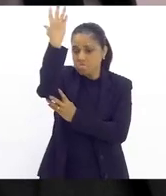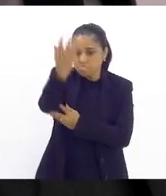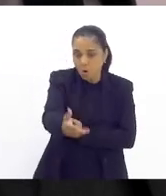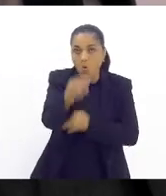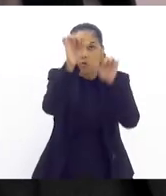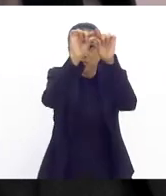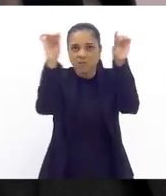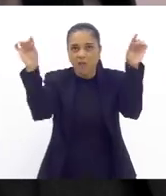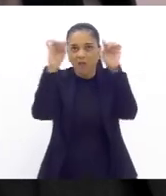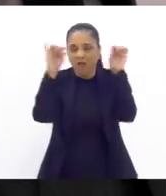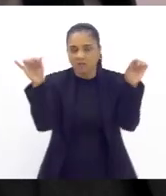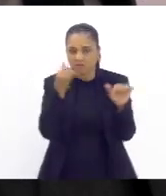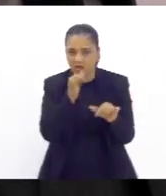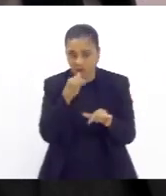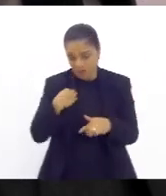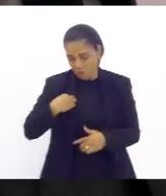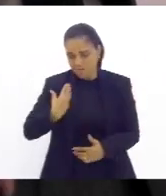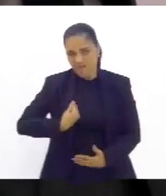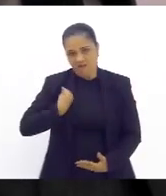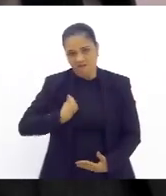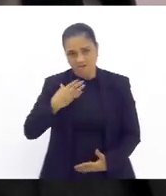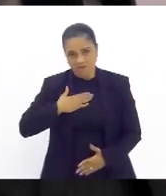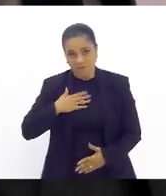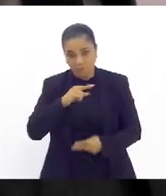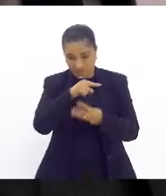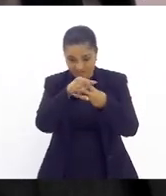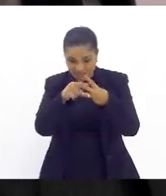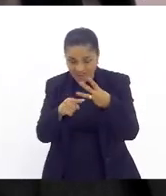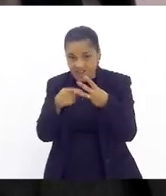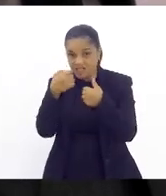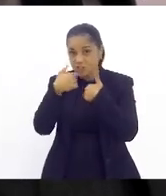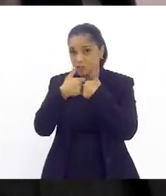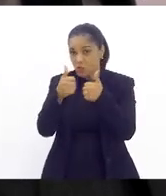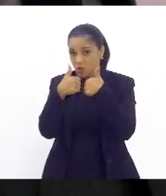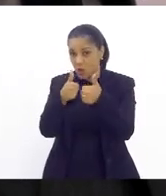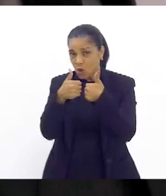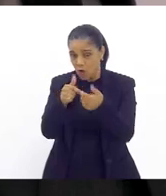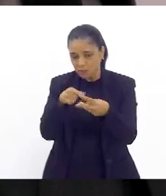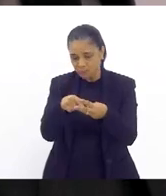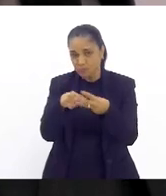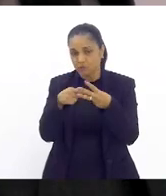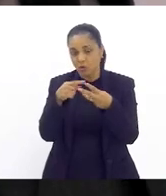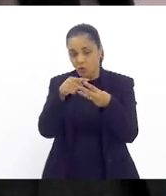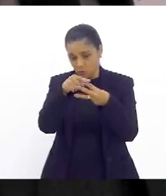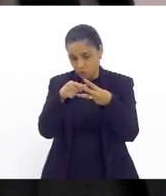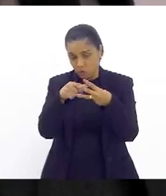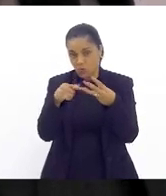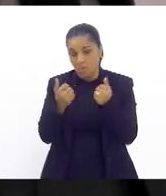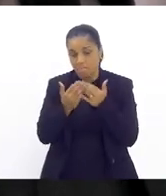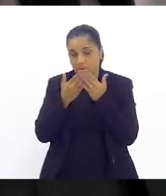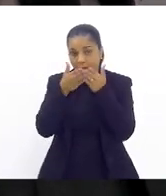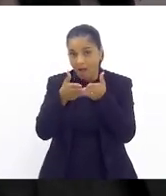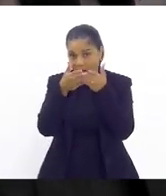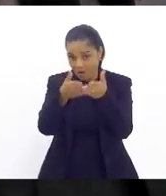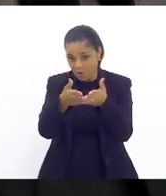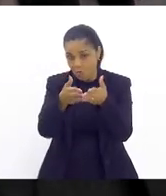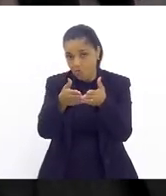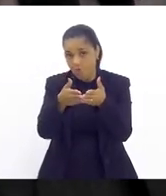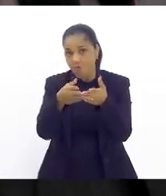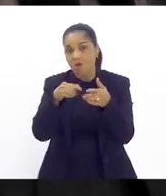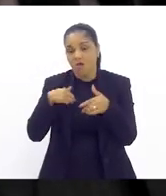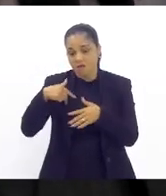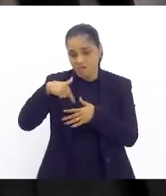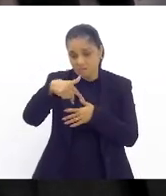isso que eu vivo eu agora vou pegar três conduções mais um barco e andar a pé